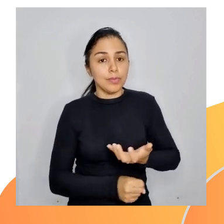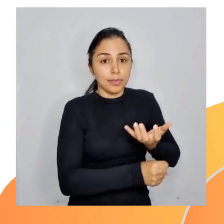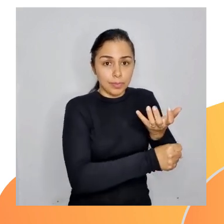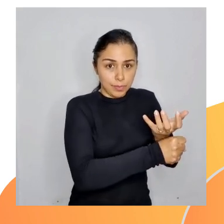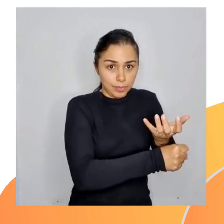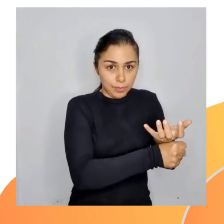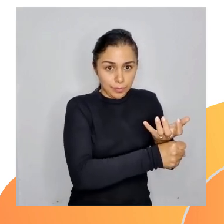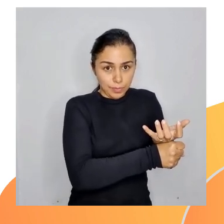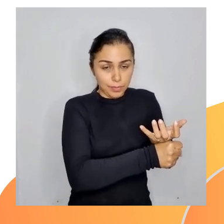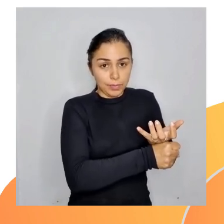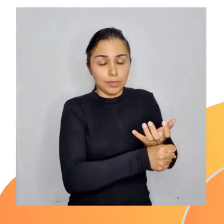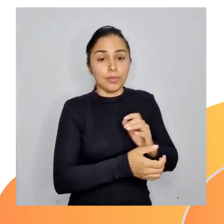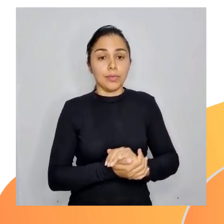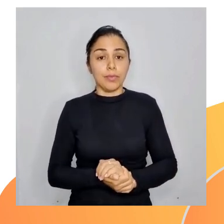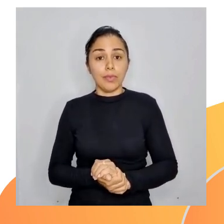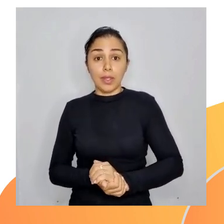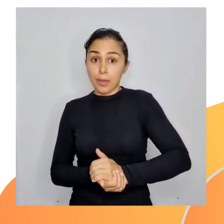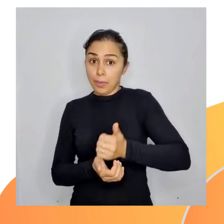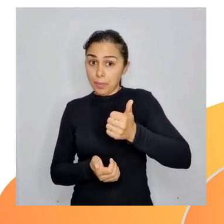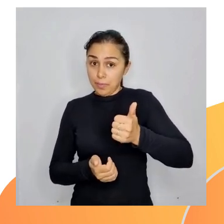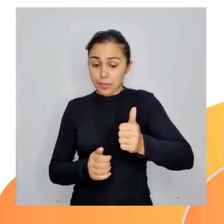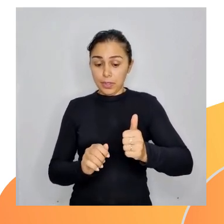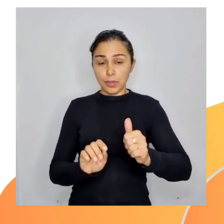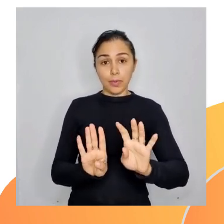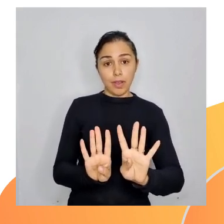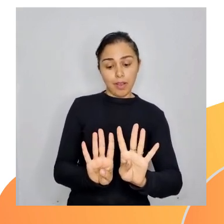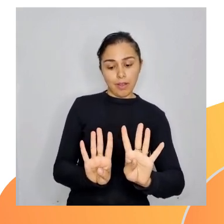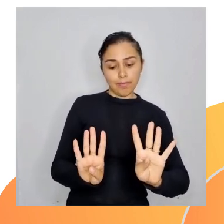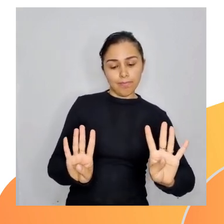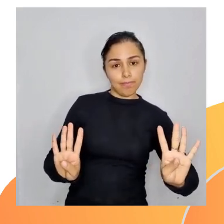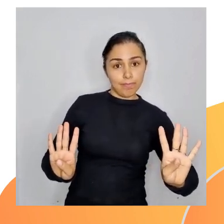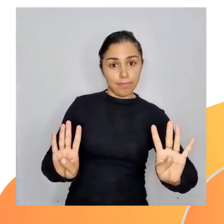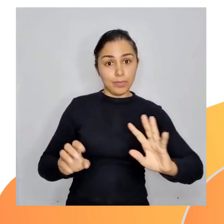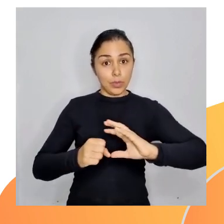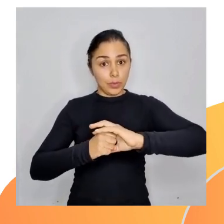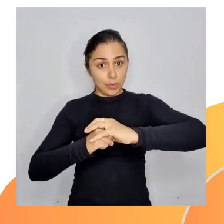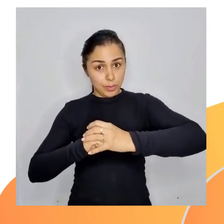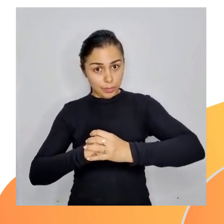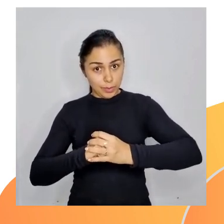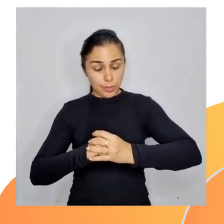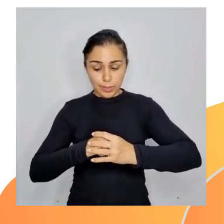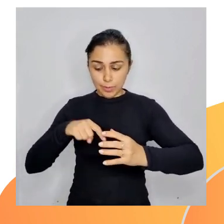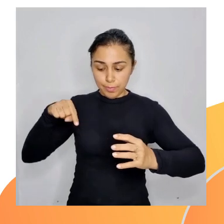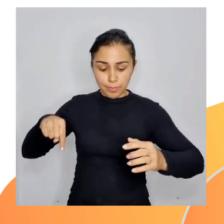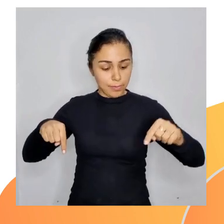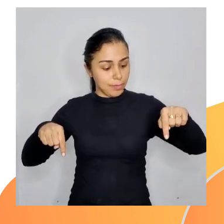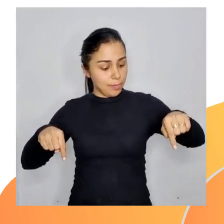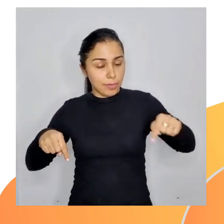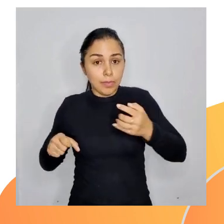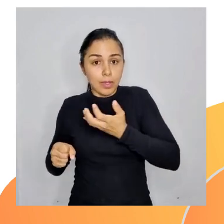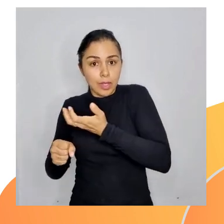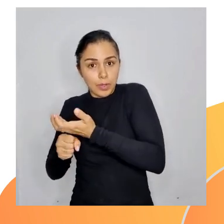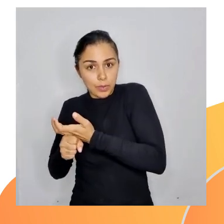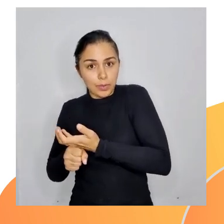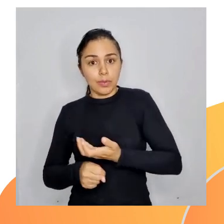na segunda fila, eu tenho posicionamento das torres que vai ficar nos cantos do tabuleiro,